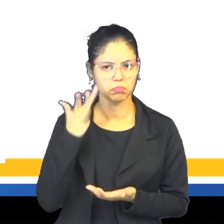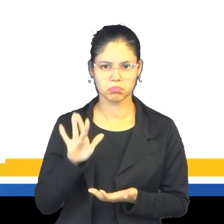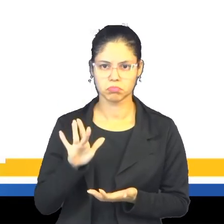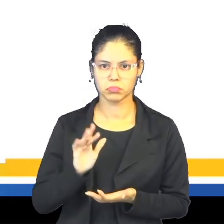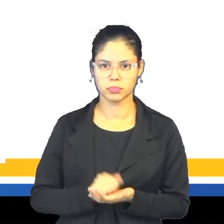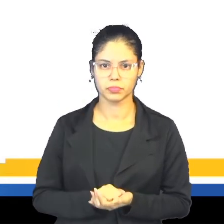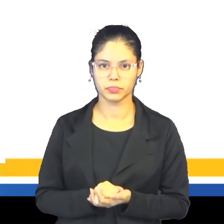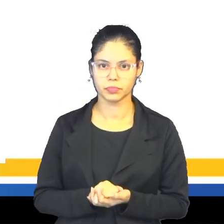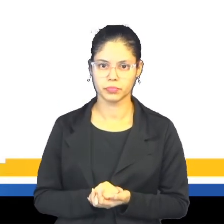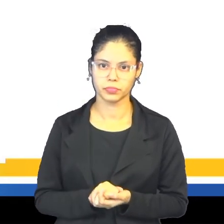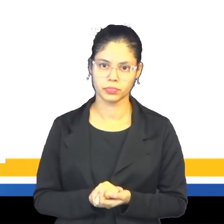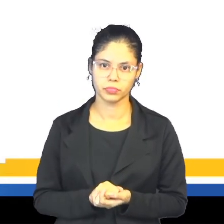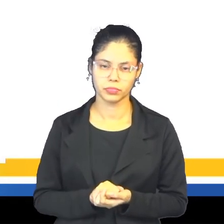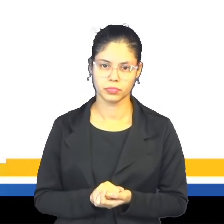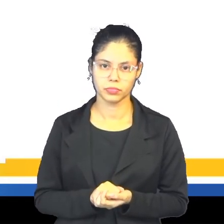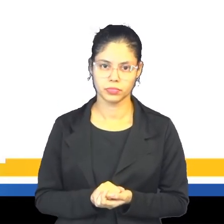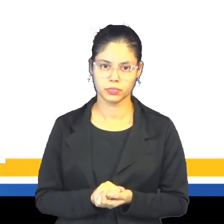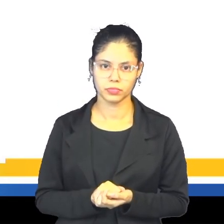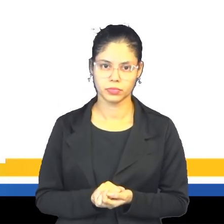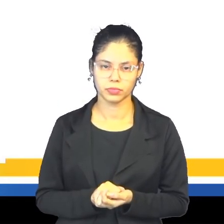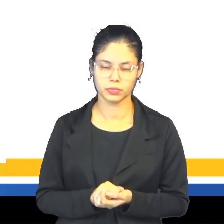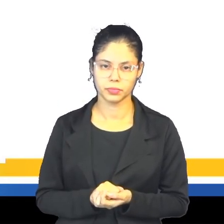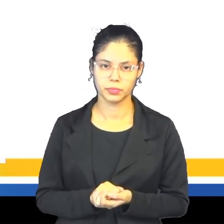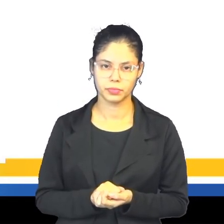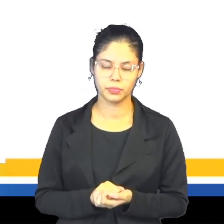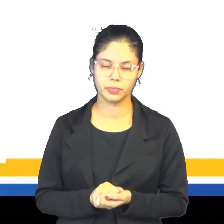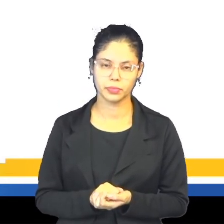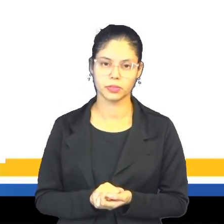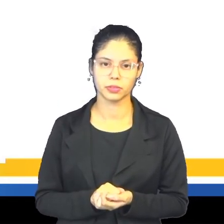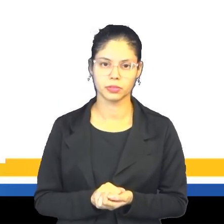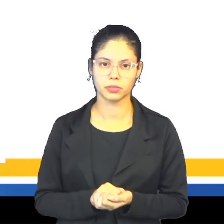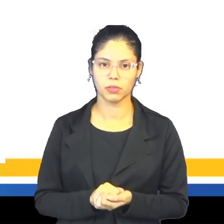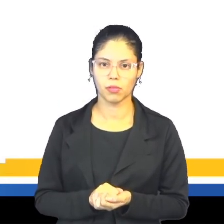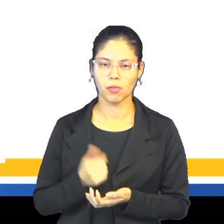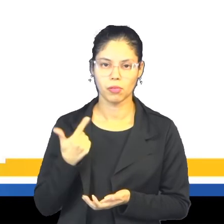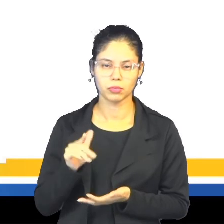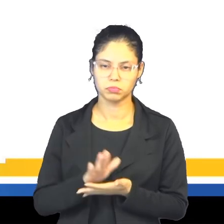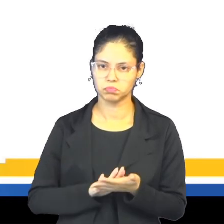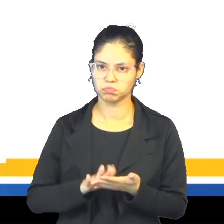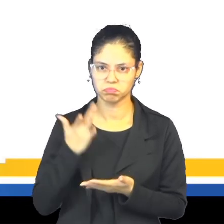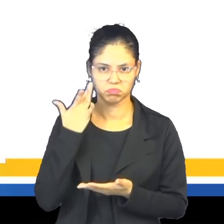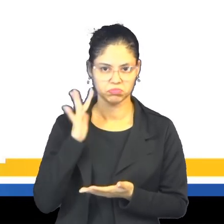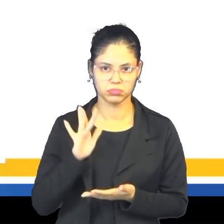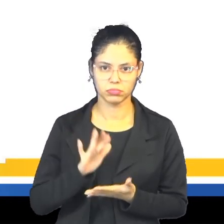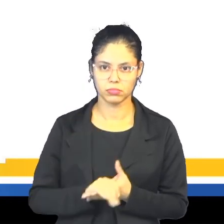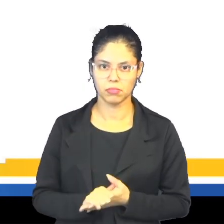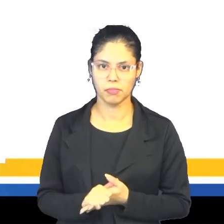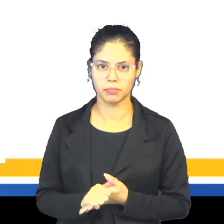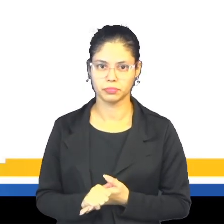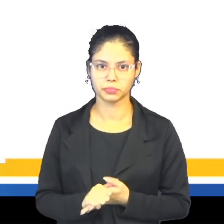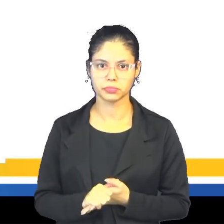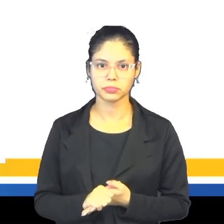ser o segundo prato após o primeiro prato, que é o prato principal? Eu não tenho nem ideia, não faço nem...